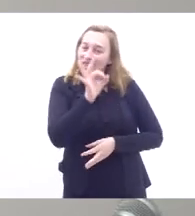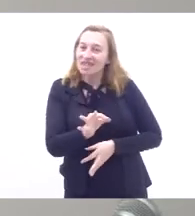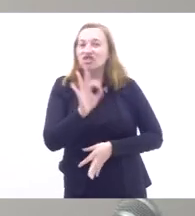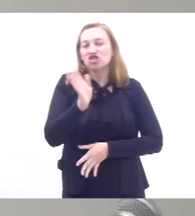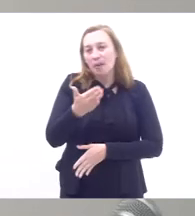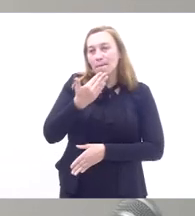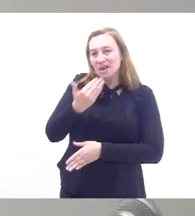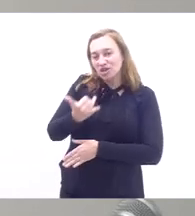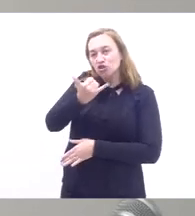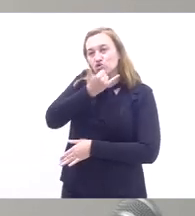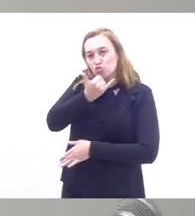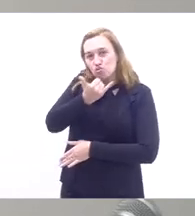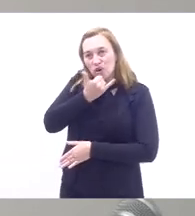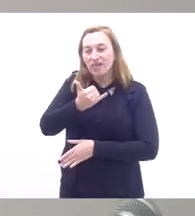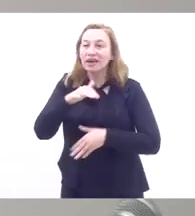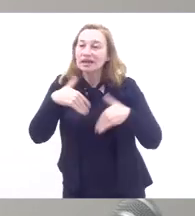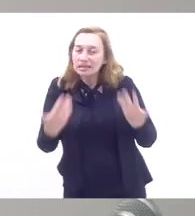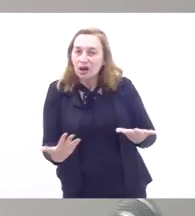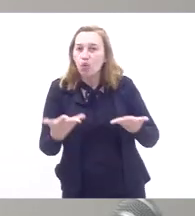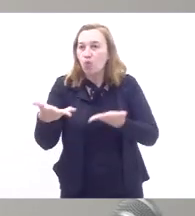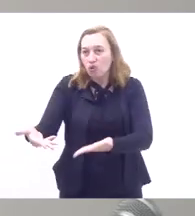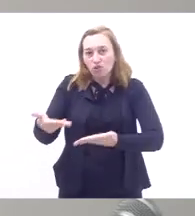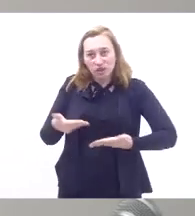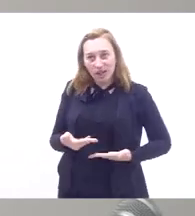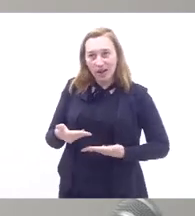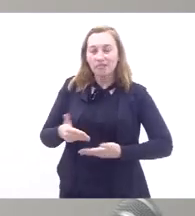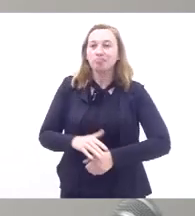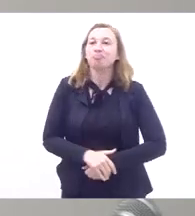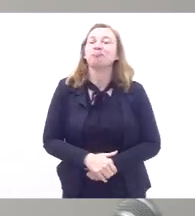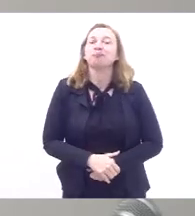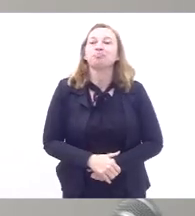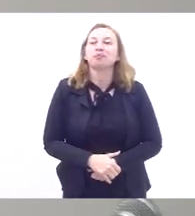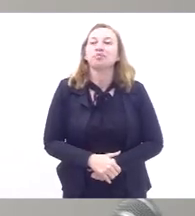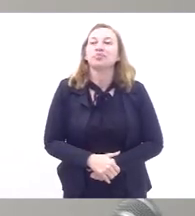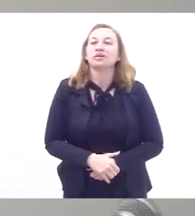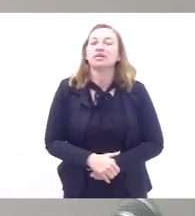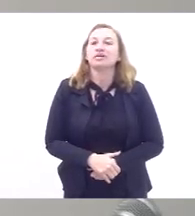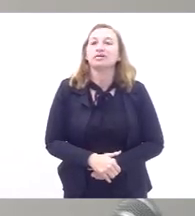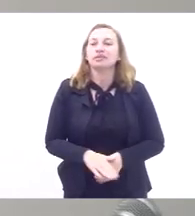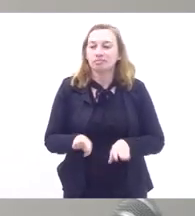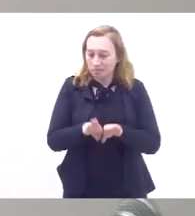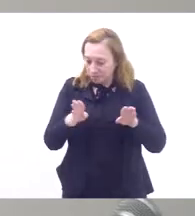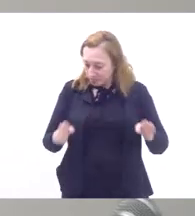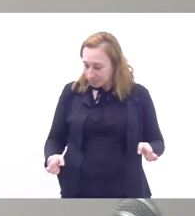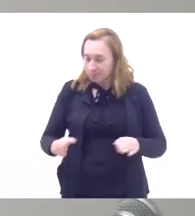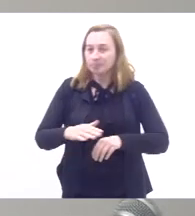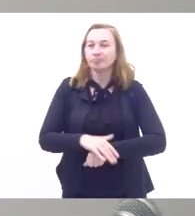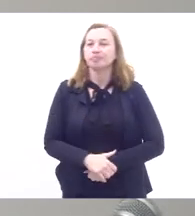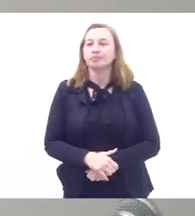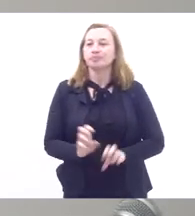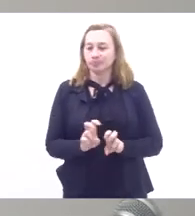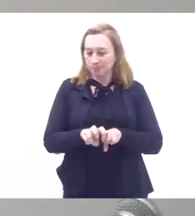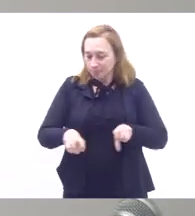desculpo. Então, eu queria convidar para compor a mesa